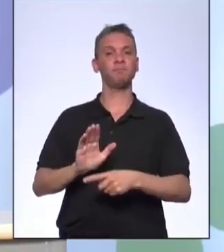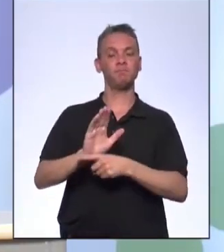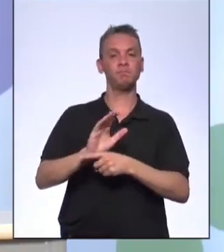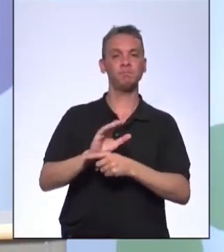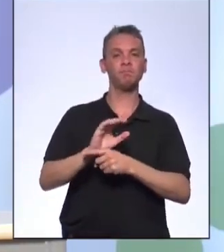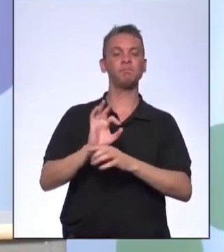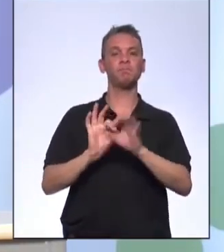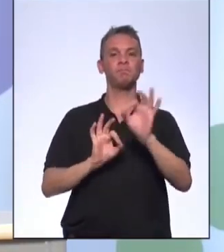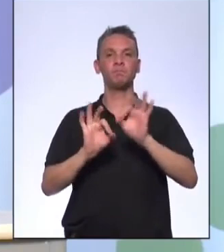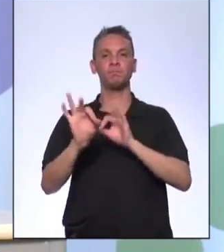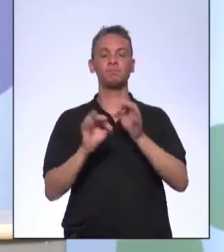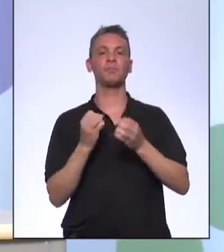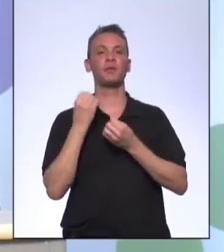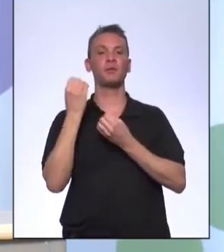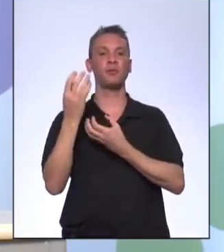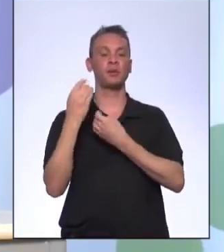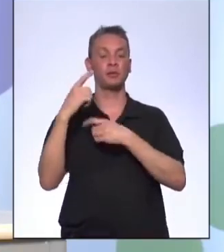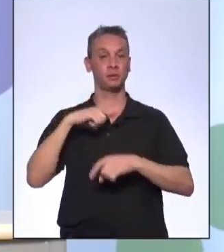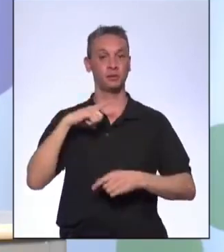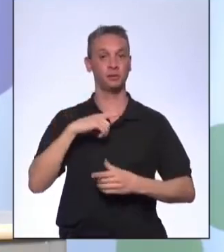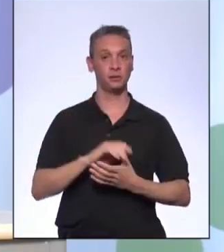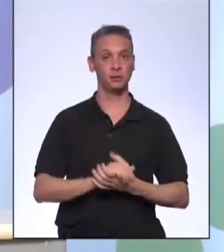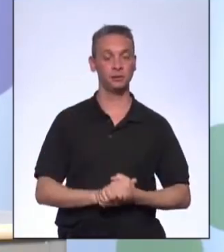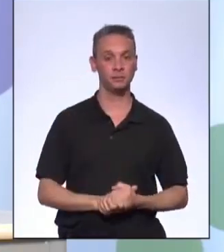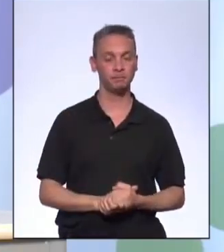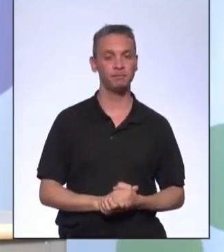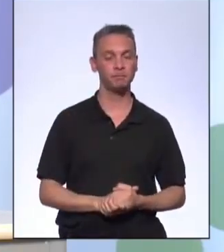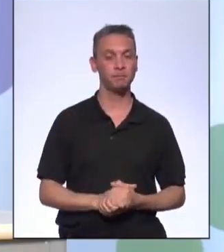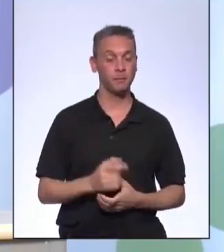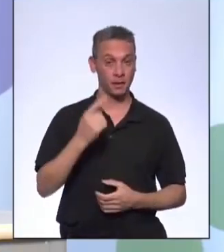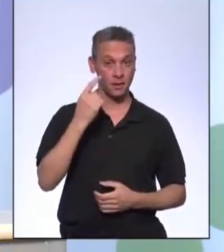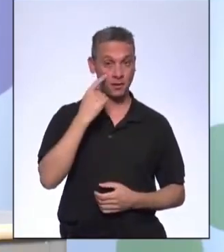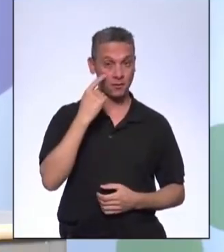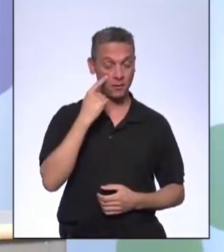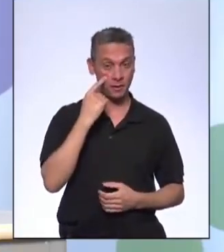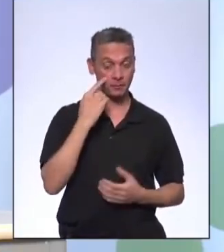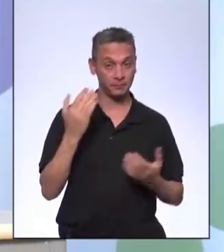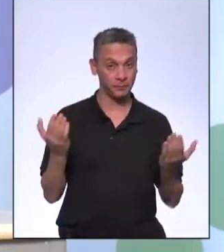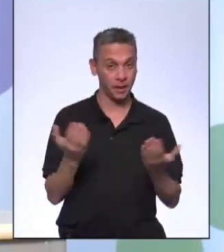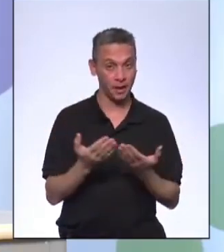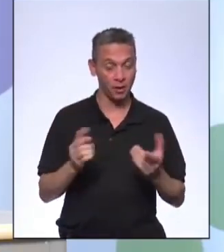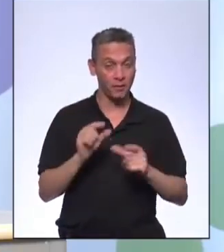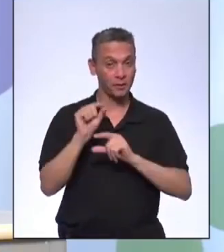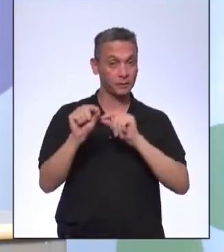uma informação. Como nós vamos ver agora,